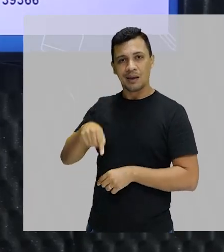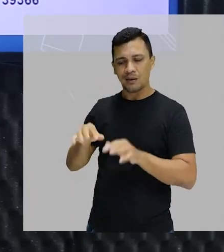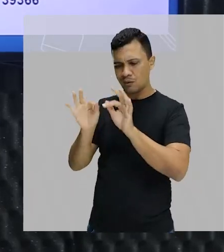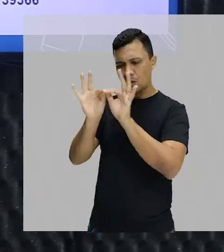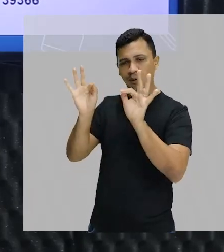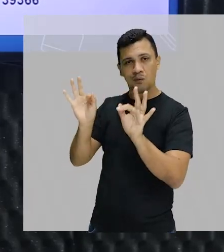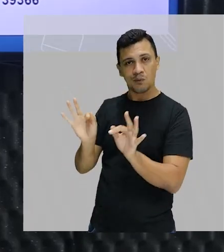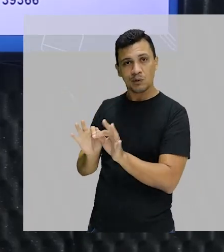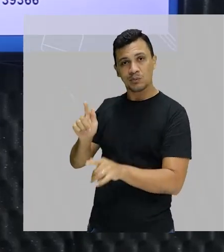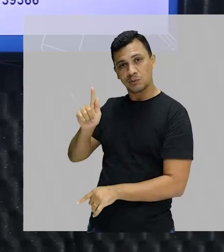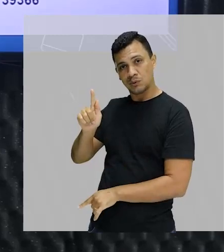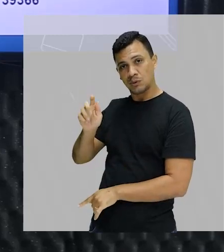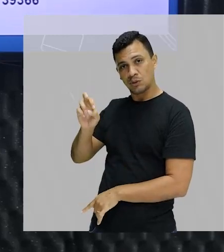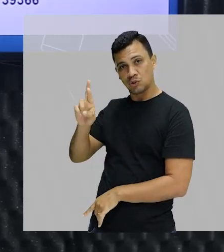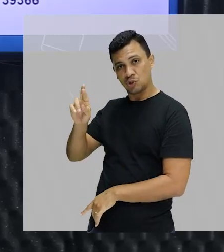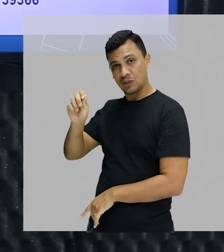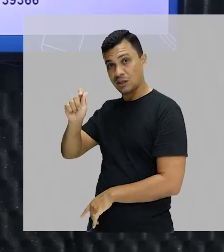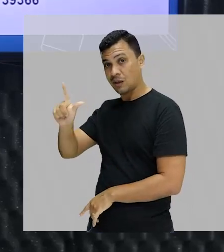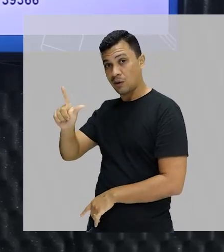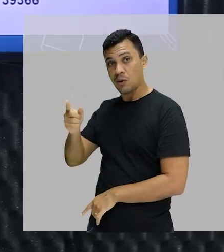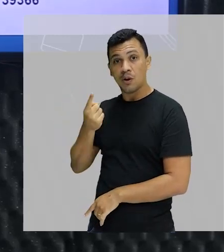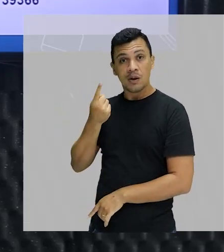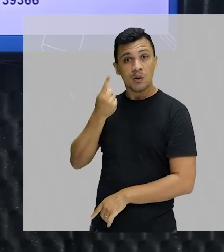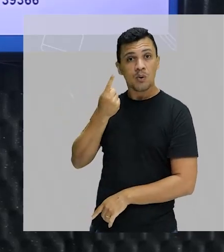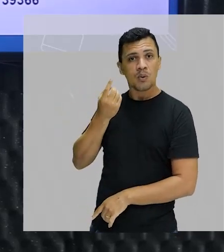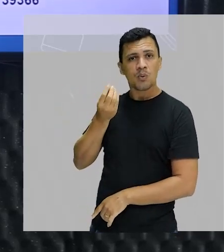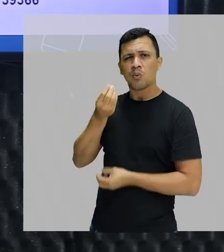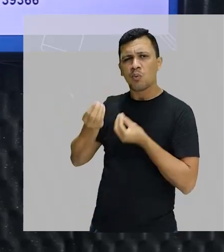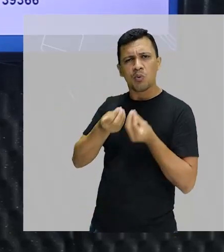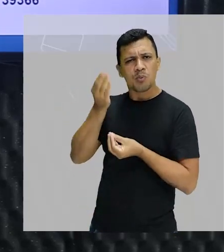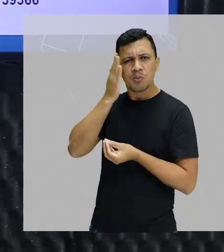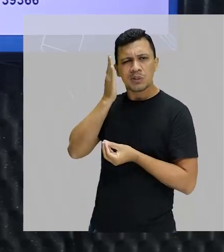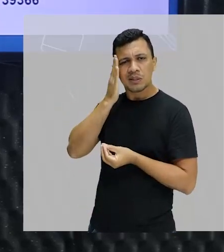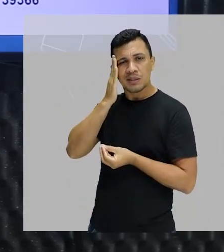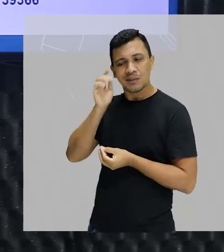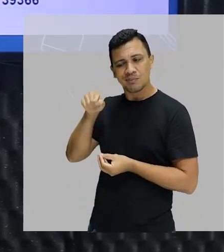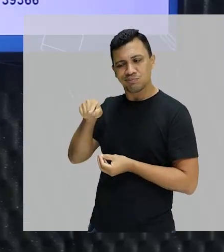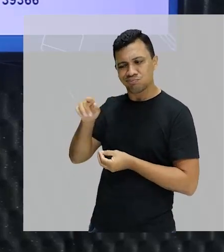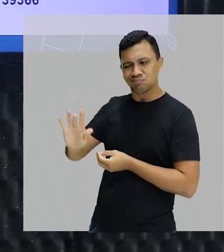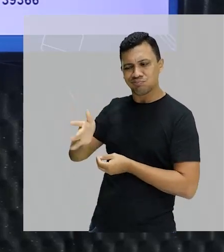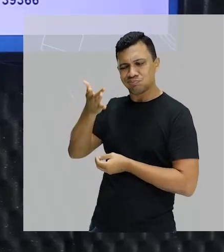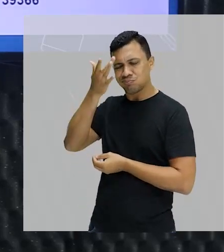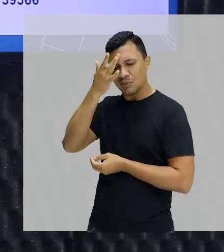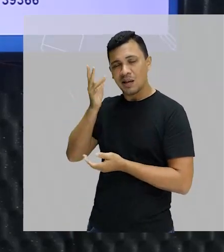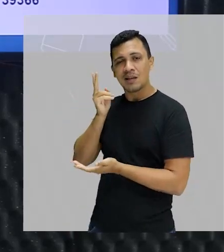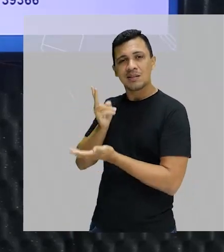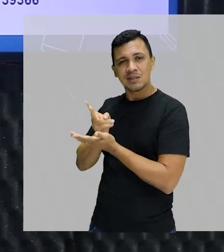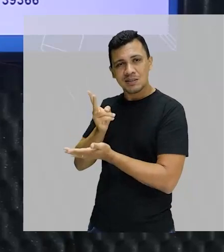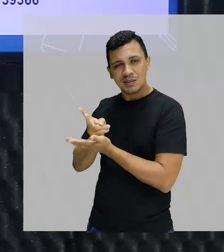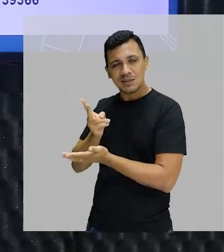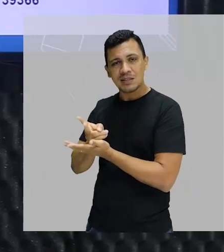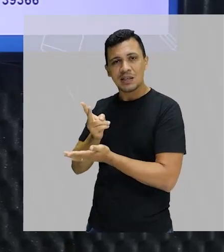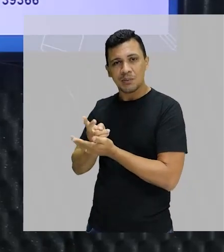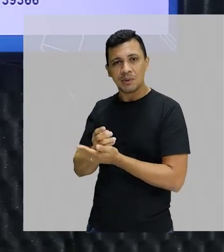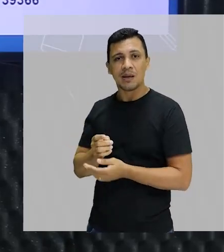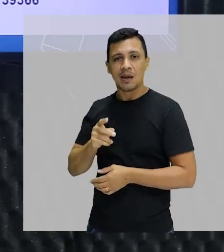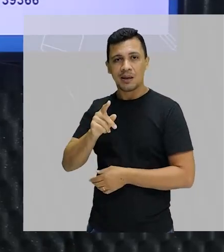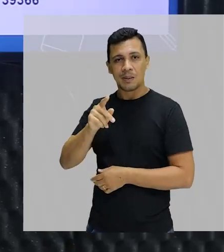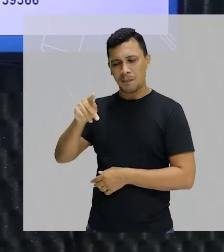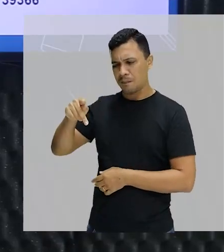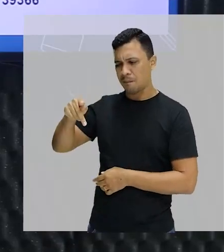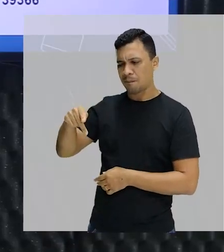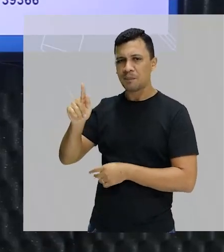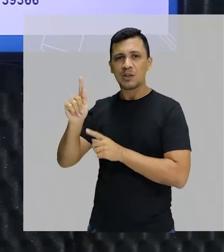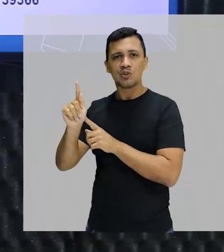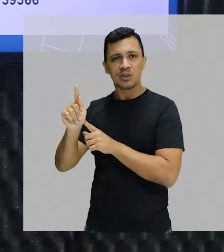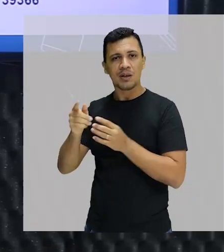Então, para que você entenda e fique com isso gravadinho na sua memória, todas as vezes que você estiver trabalhando com PGs, aonde